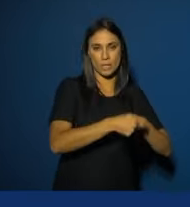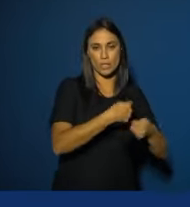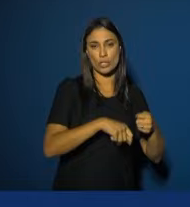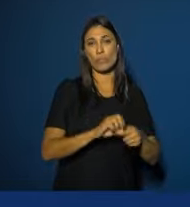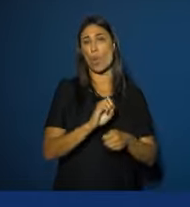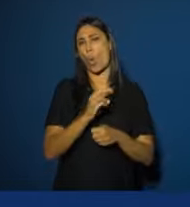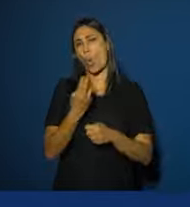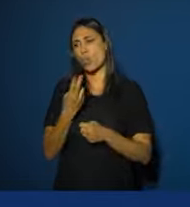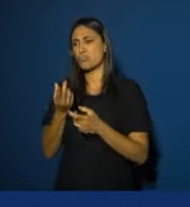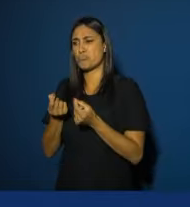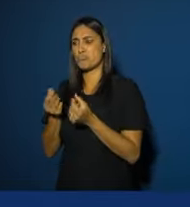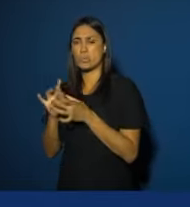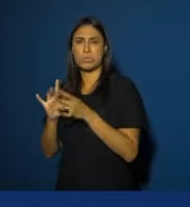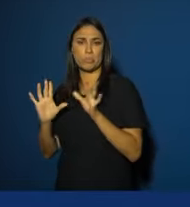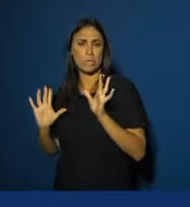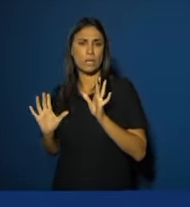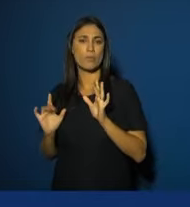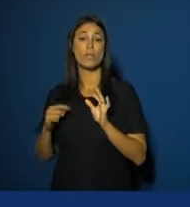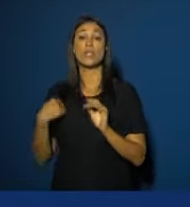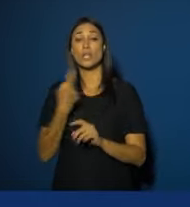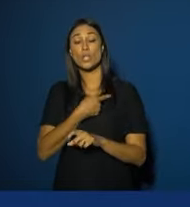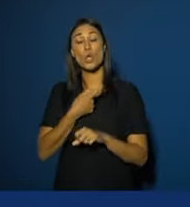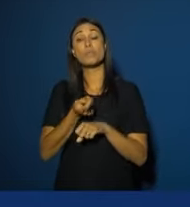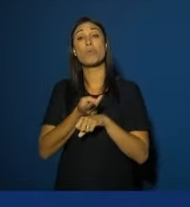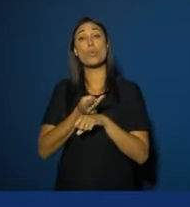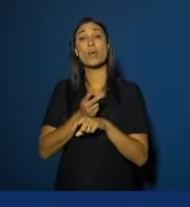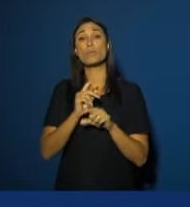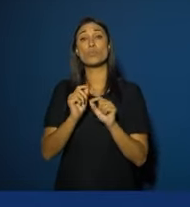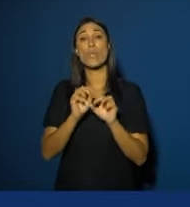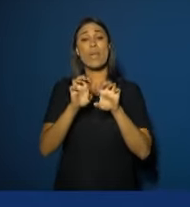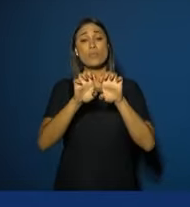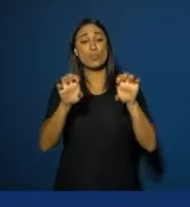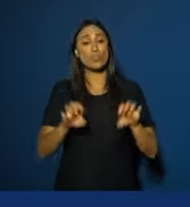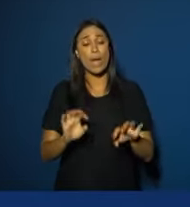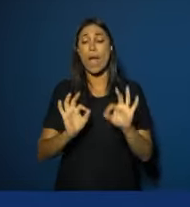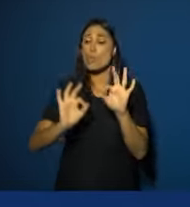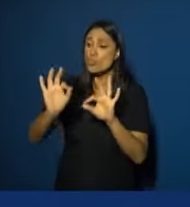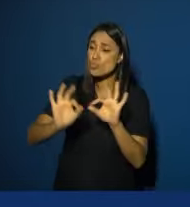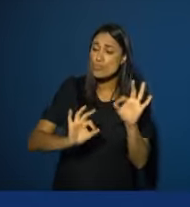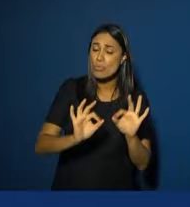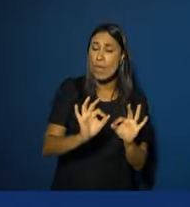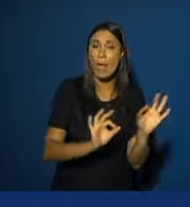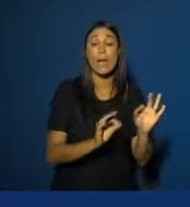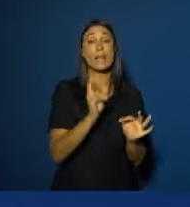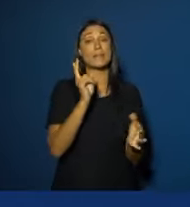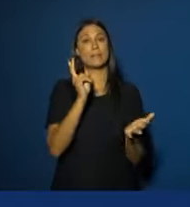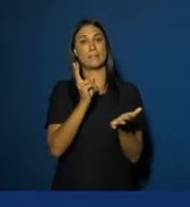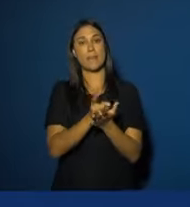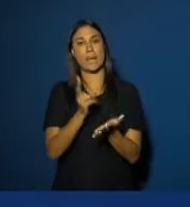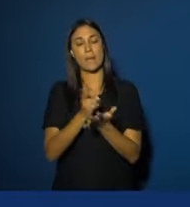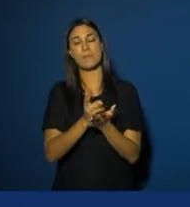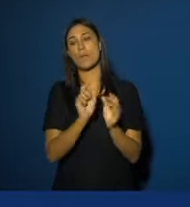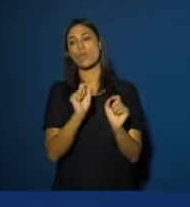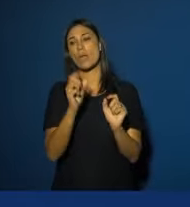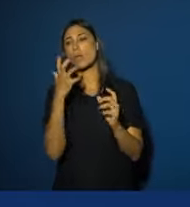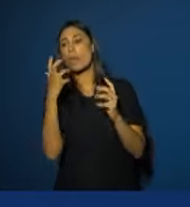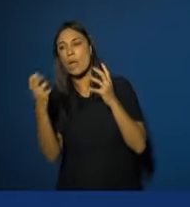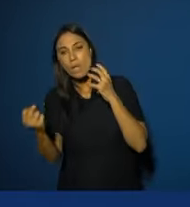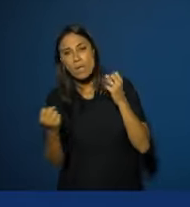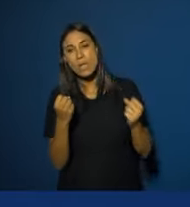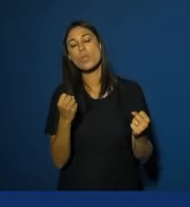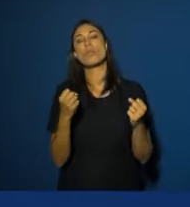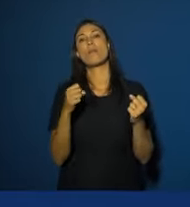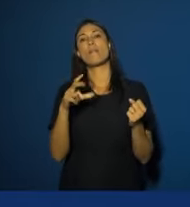disponível, e que nós buscamos estruturar esses projetos, e vamos fazer o ajuste fino agora, sempre atraindo